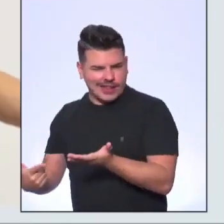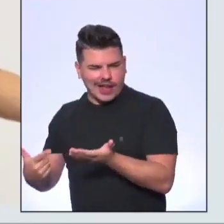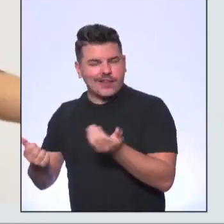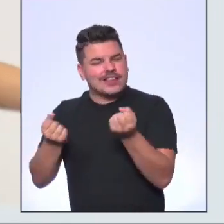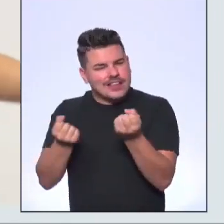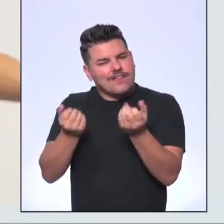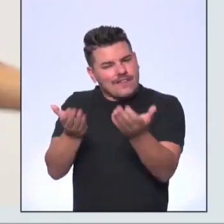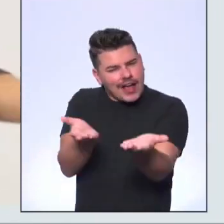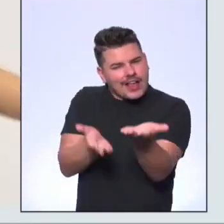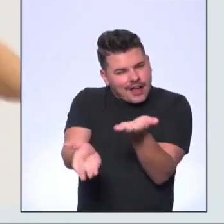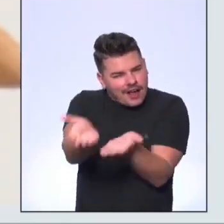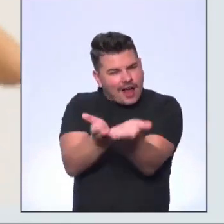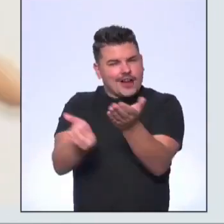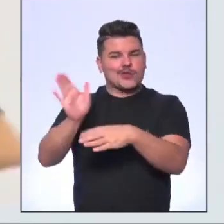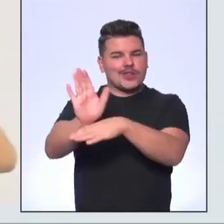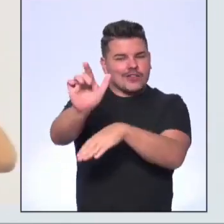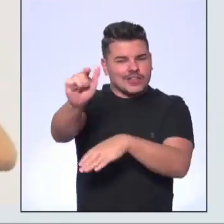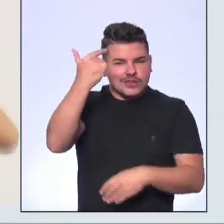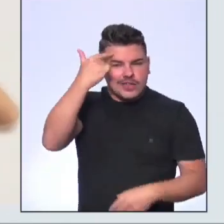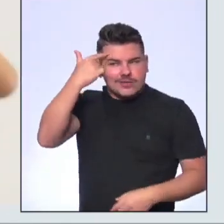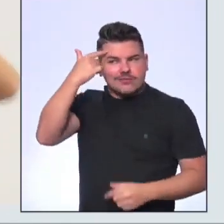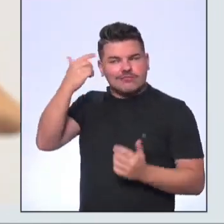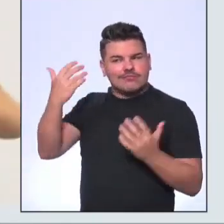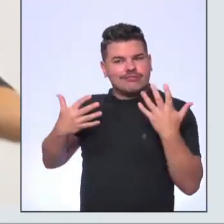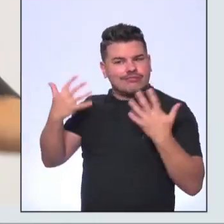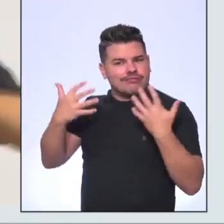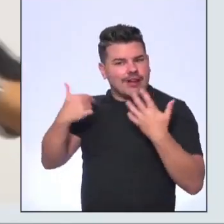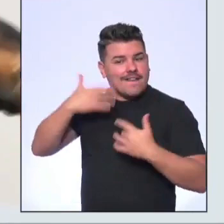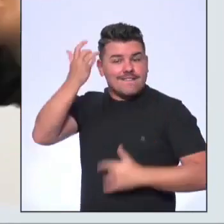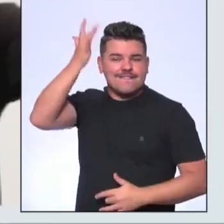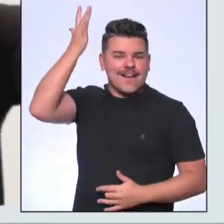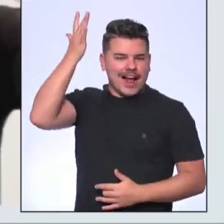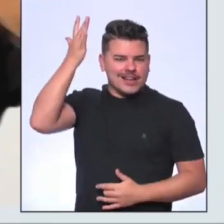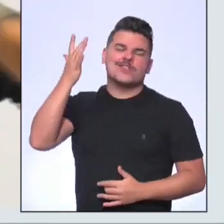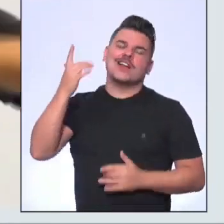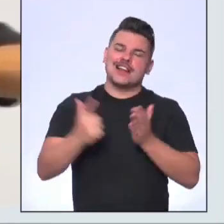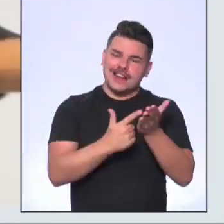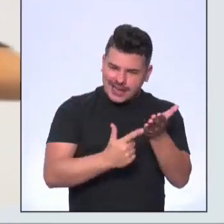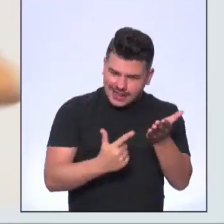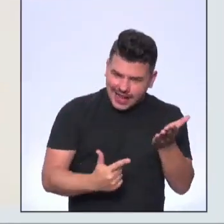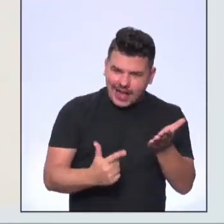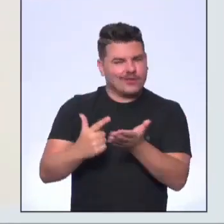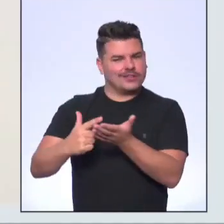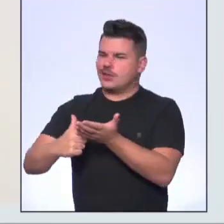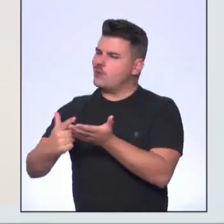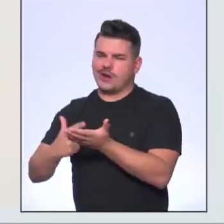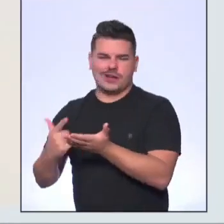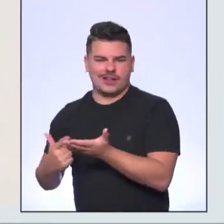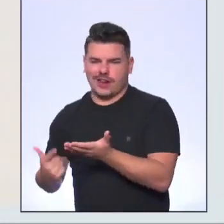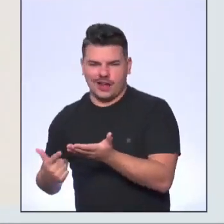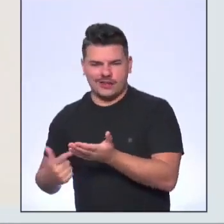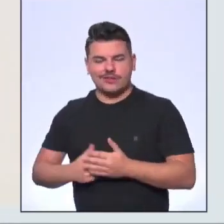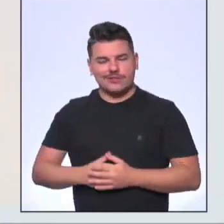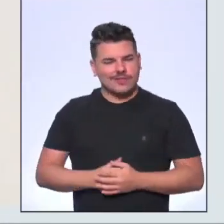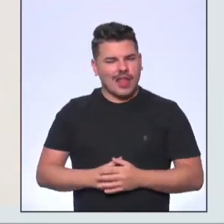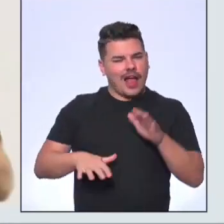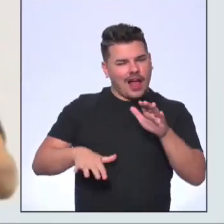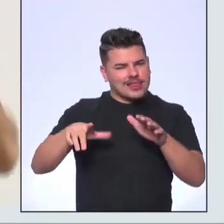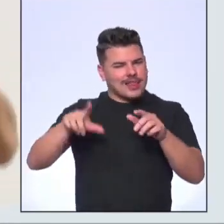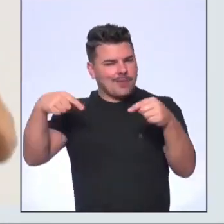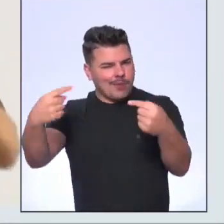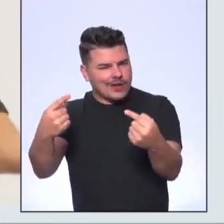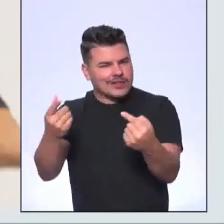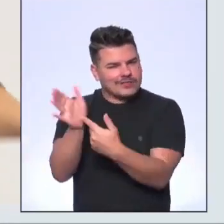permitir você definir com certa facilidade quando que um texto é literário, quando que um texto não é literário. Aí depois eu vou